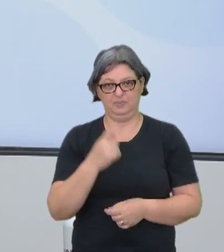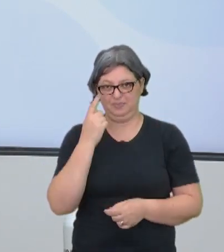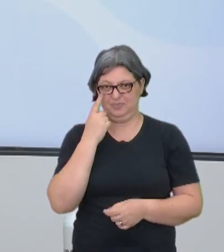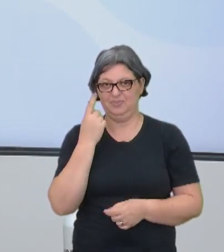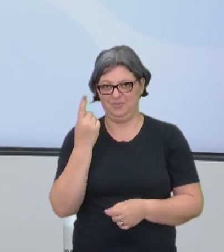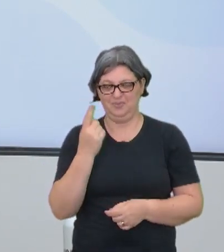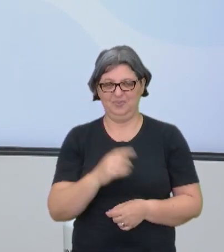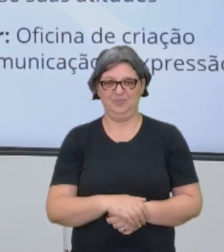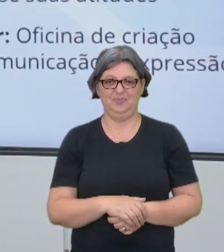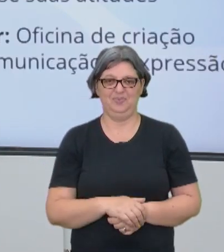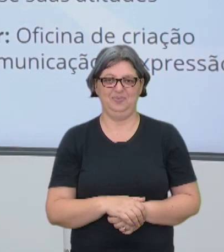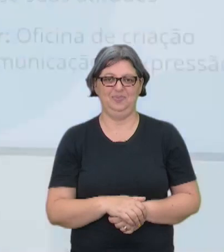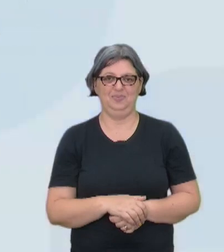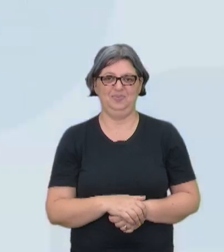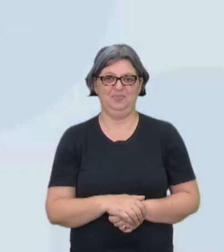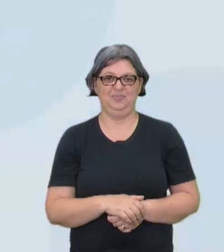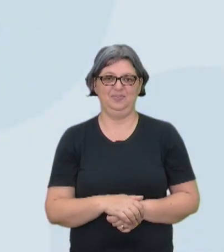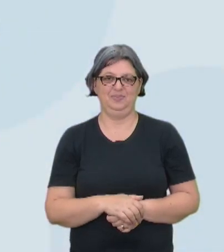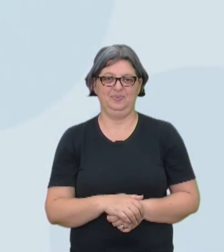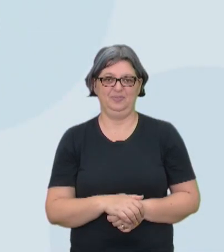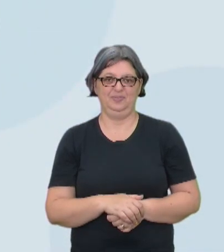lá!